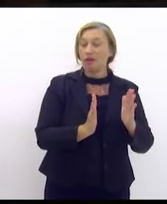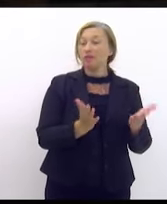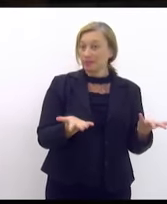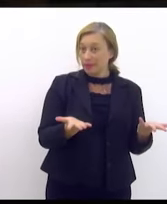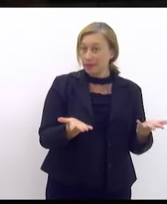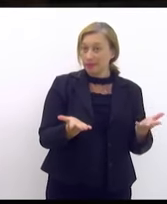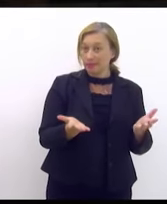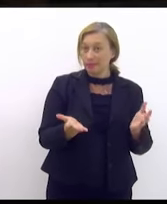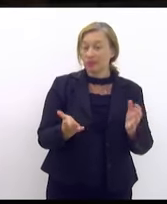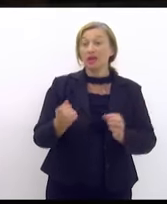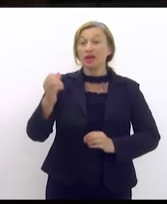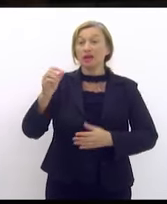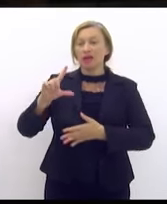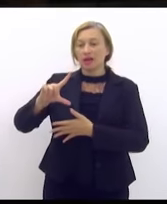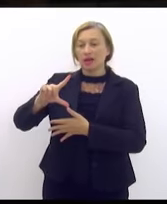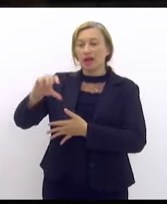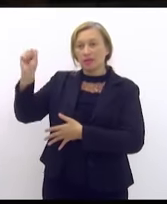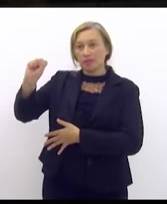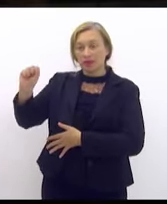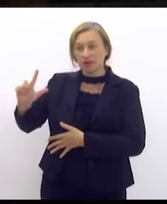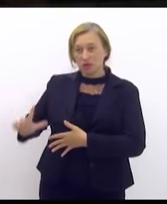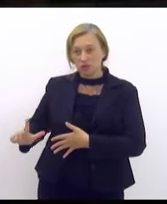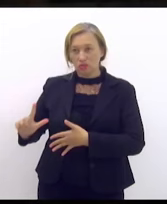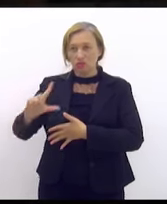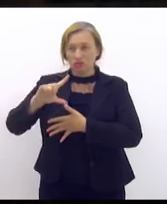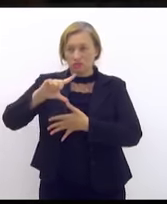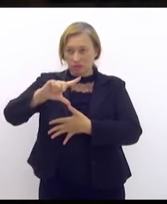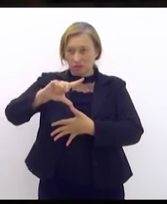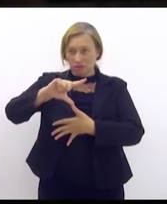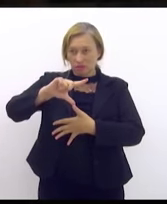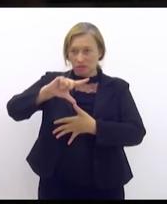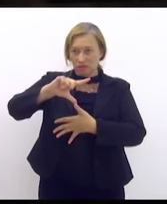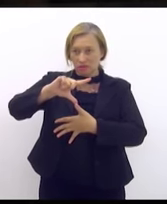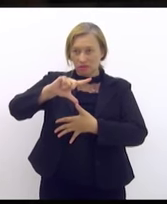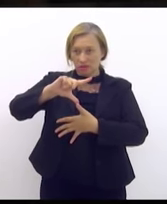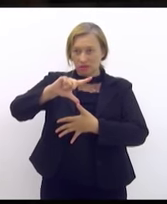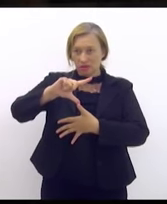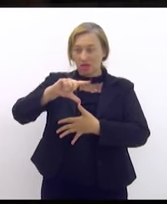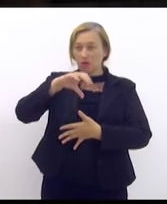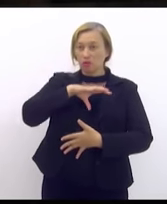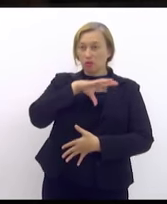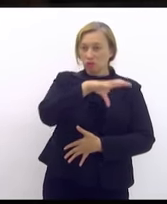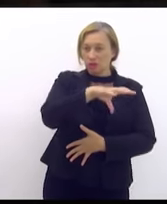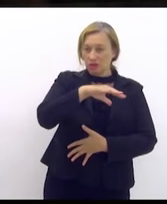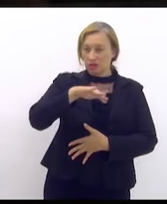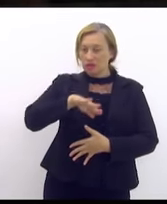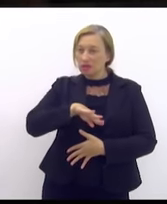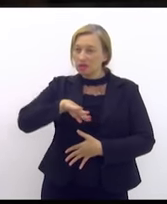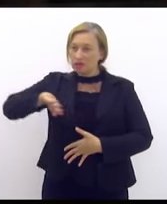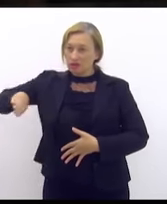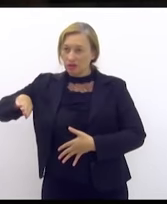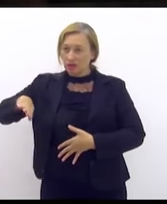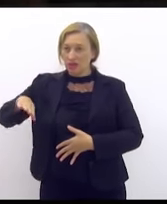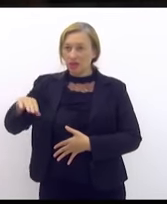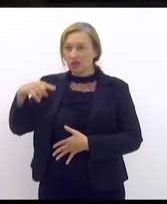América Latina metade so so a éde Portuguesa e metade sob a éde